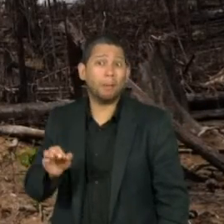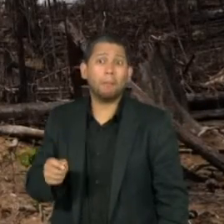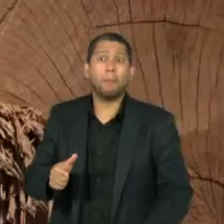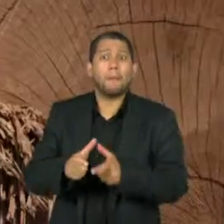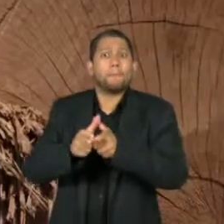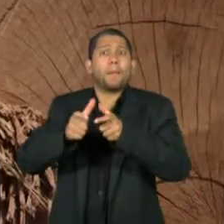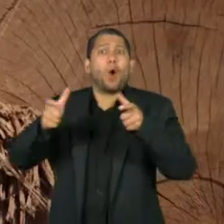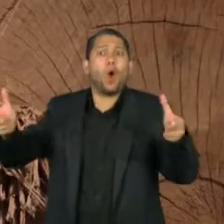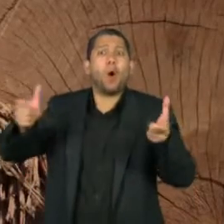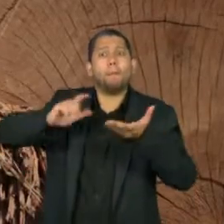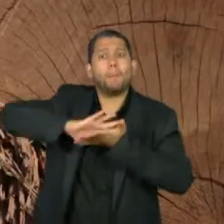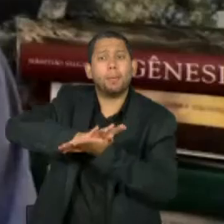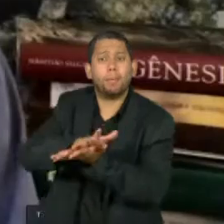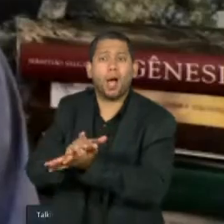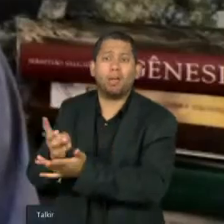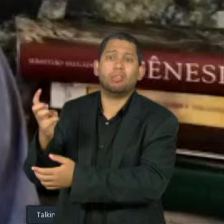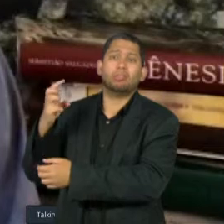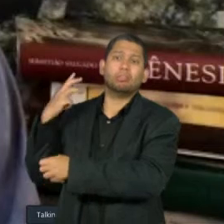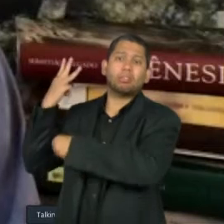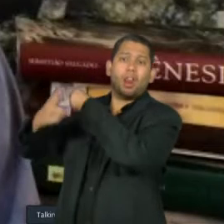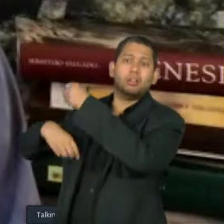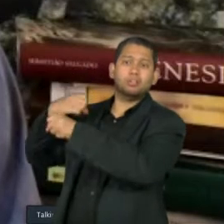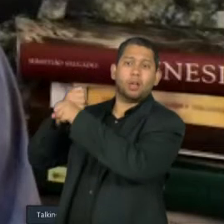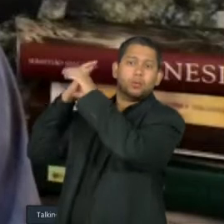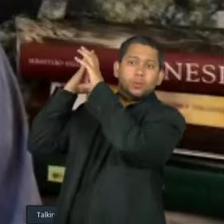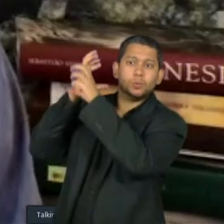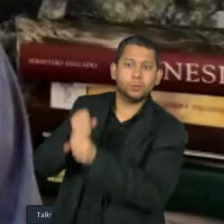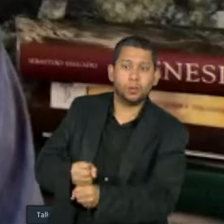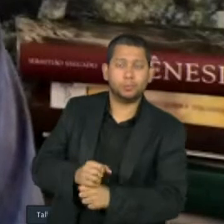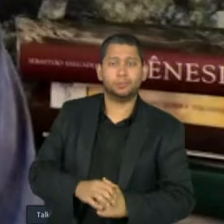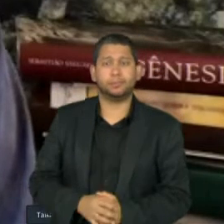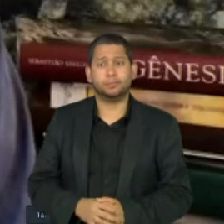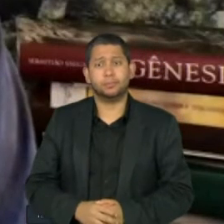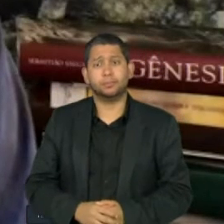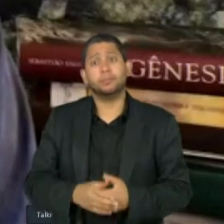só nos últimos 3 anos. O que a gente está fazendo é acelerar